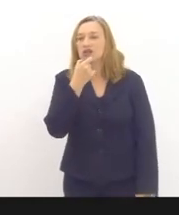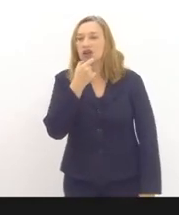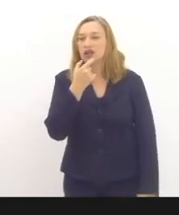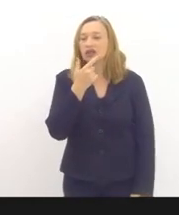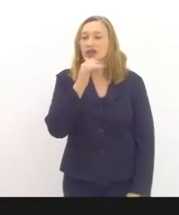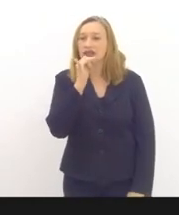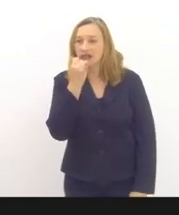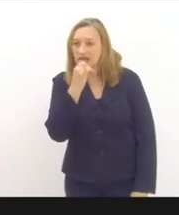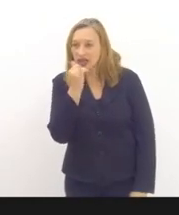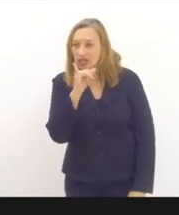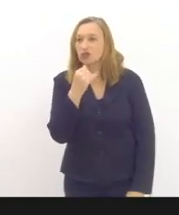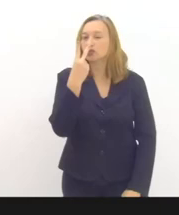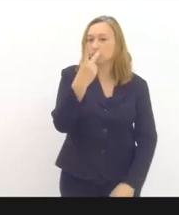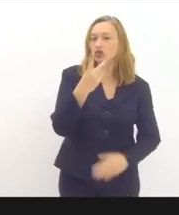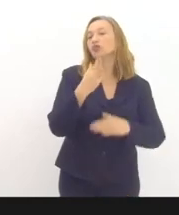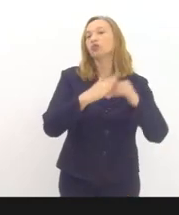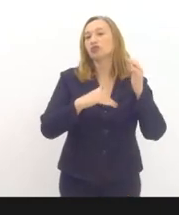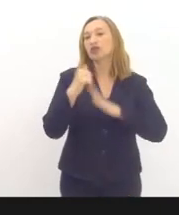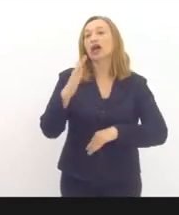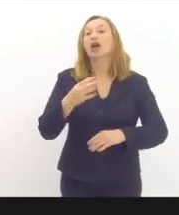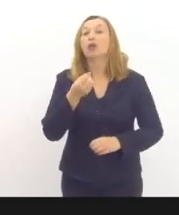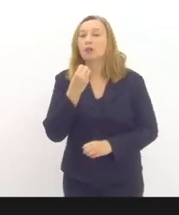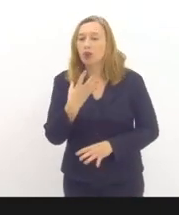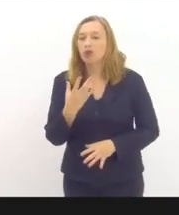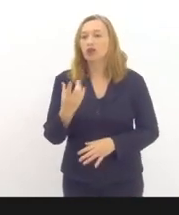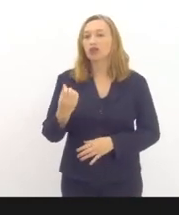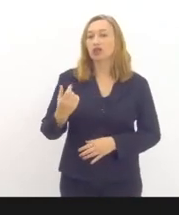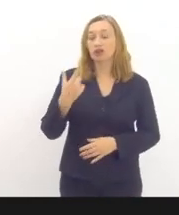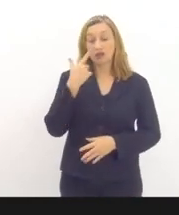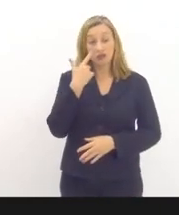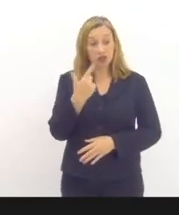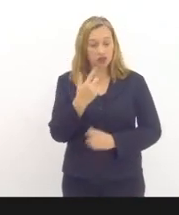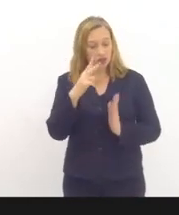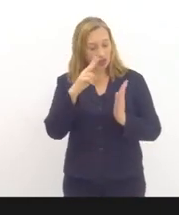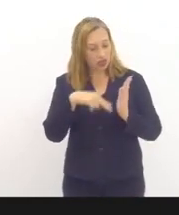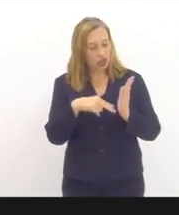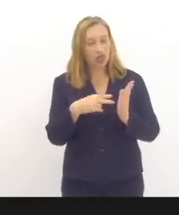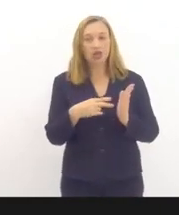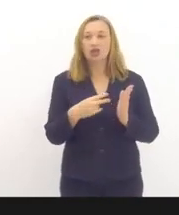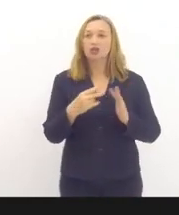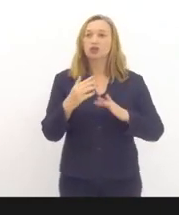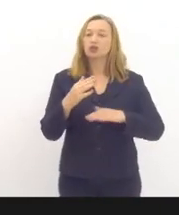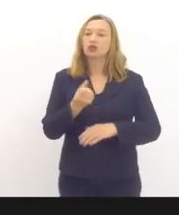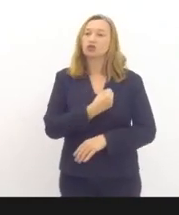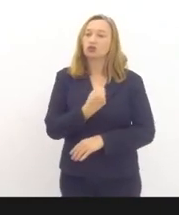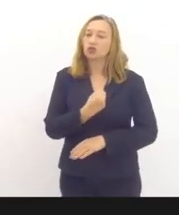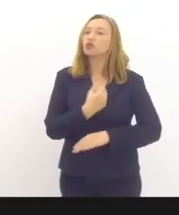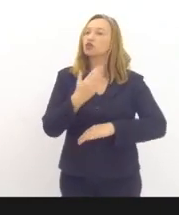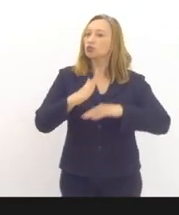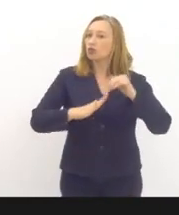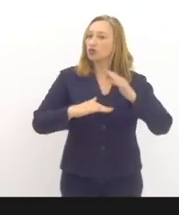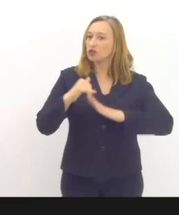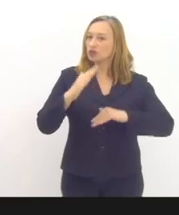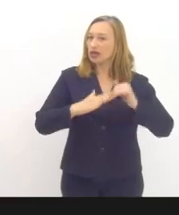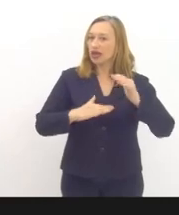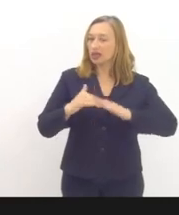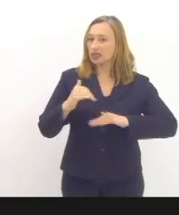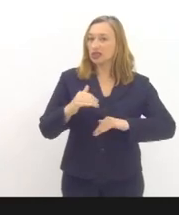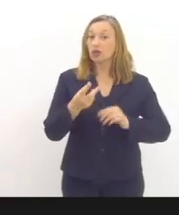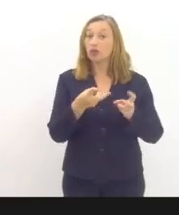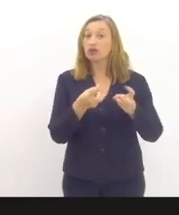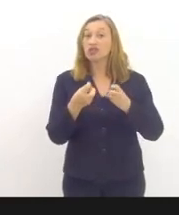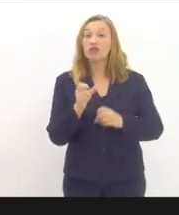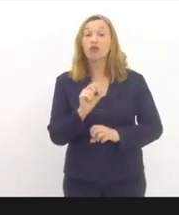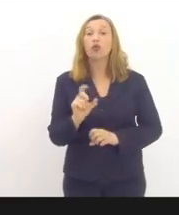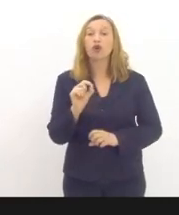2 profissionais. Bom, então tendo esses números aqui em mãos, a gente observa que